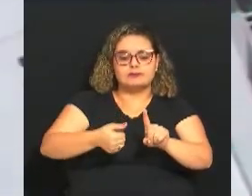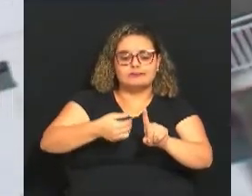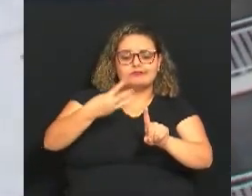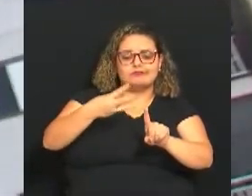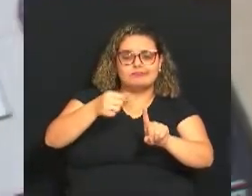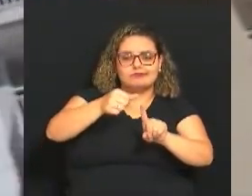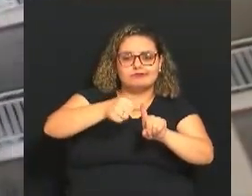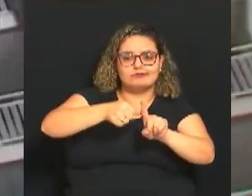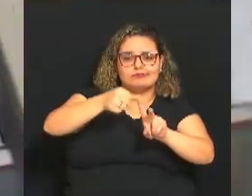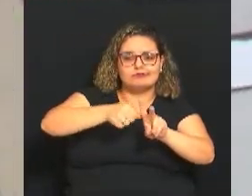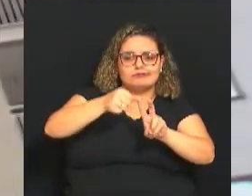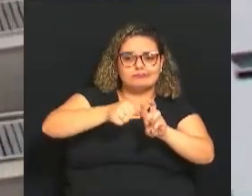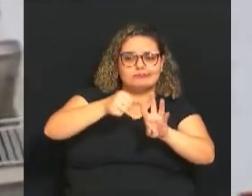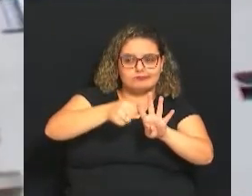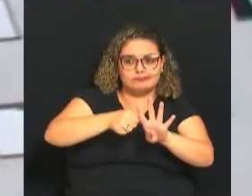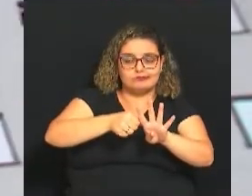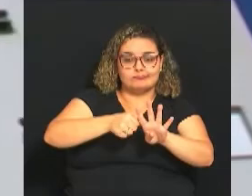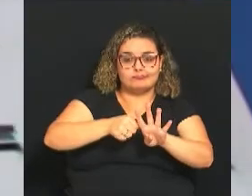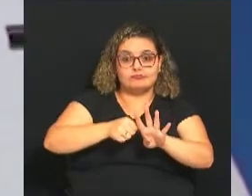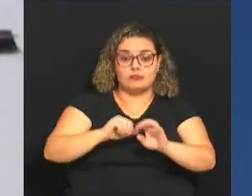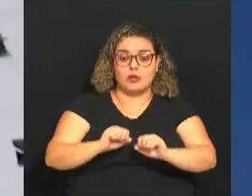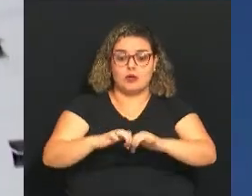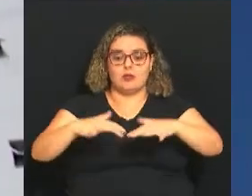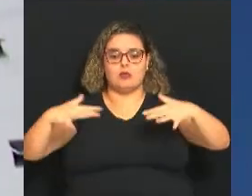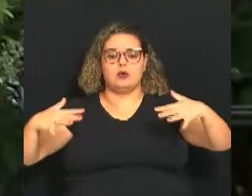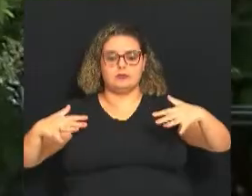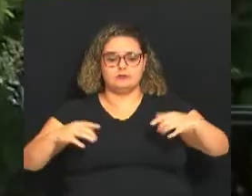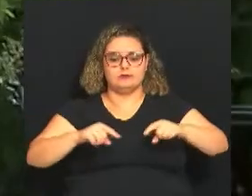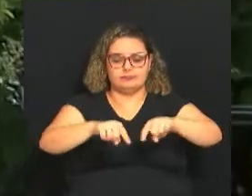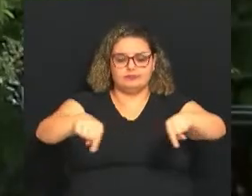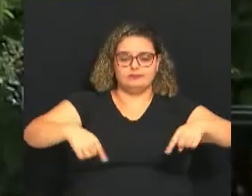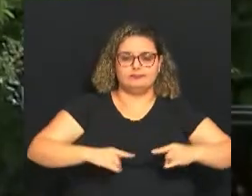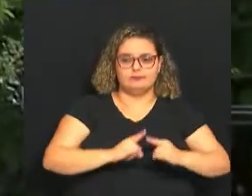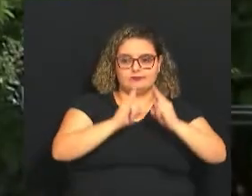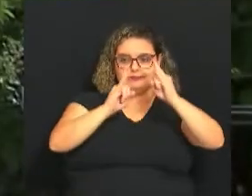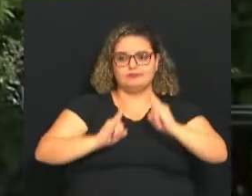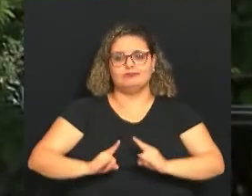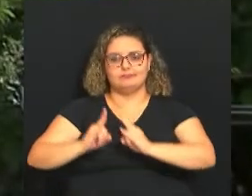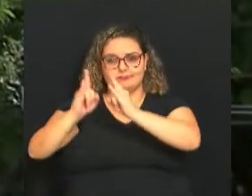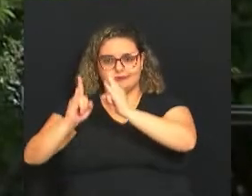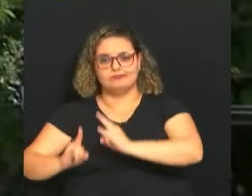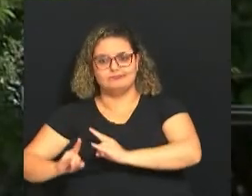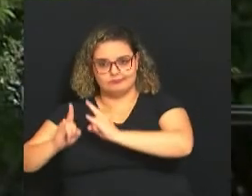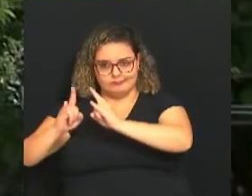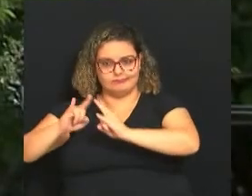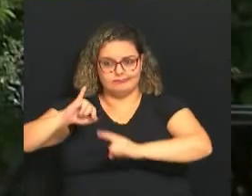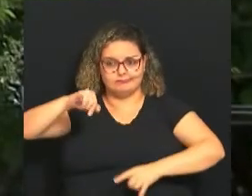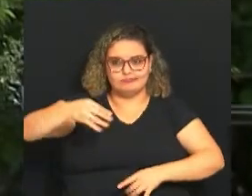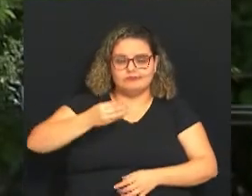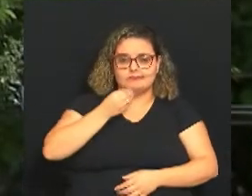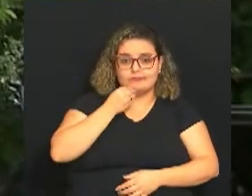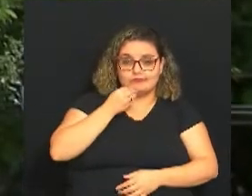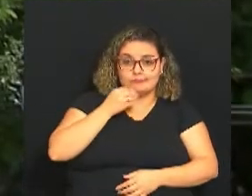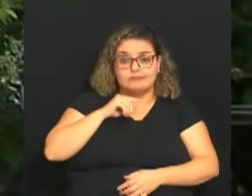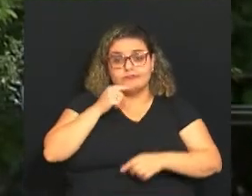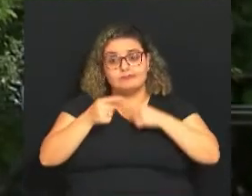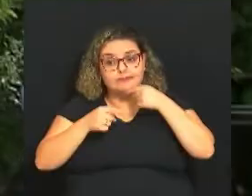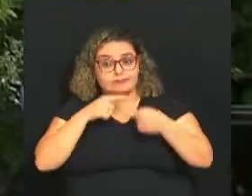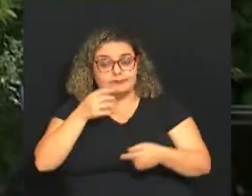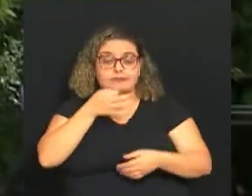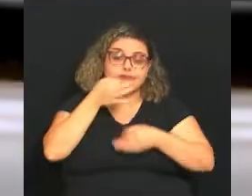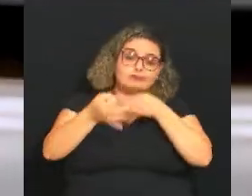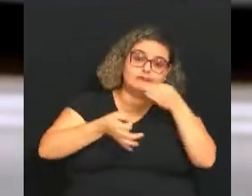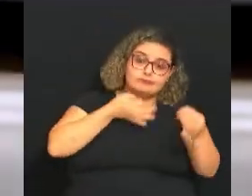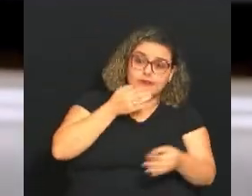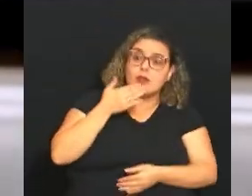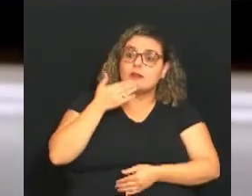mais requisitadas para as assembleias condominiais, onde os moradores aproveitam para tirar dúvidas, fazer sugestões e